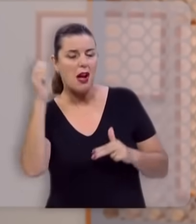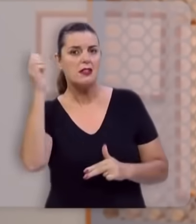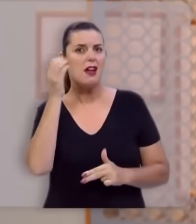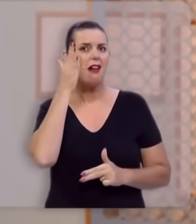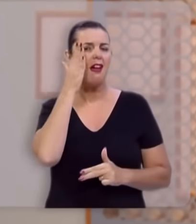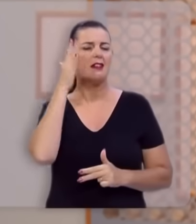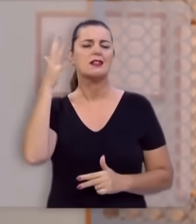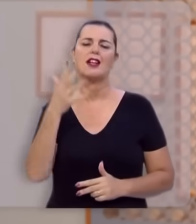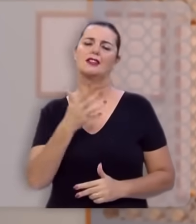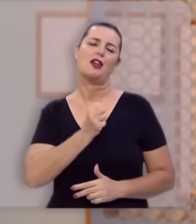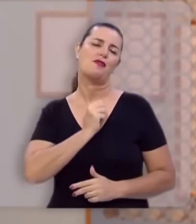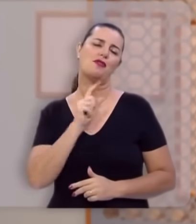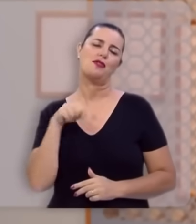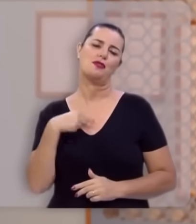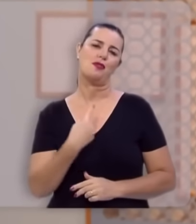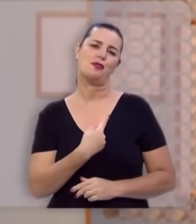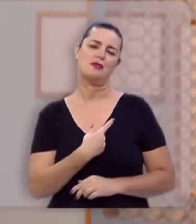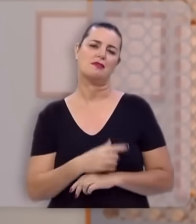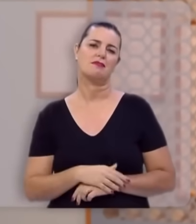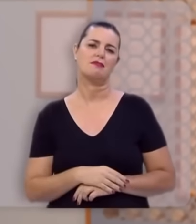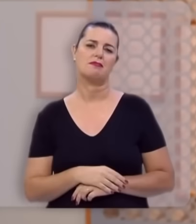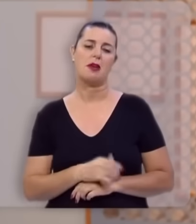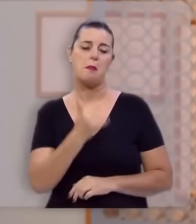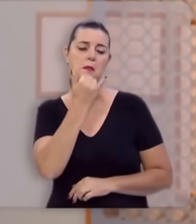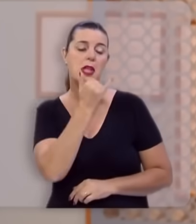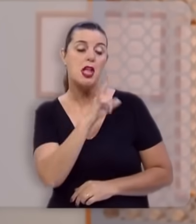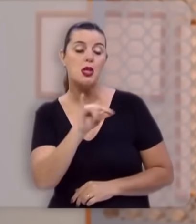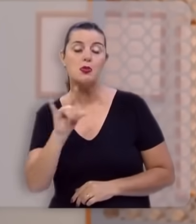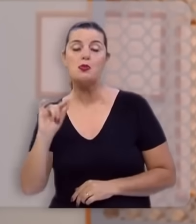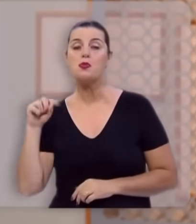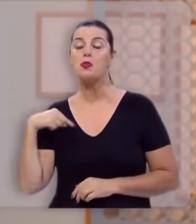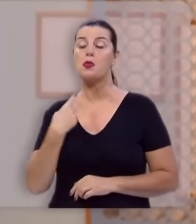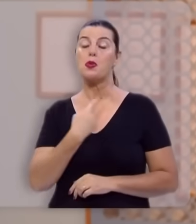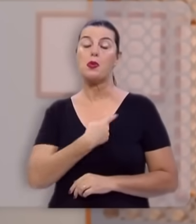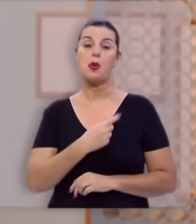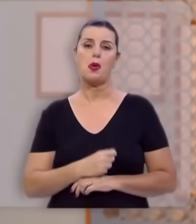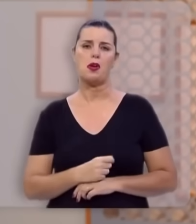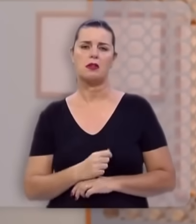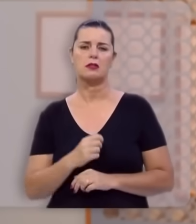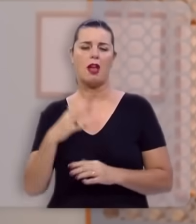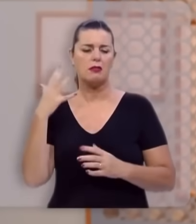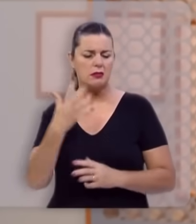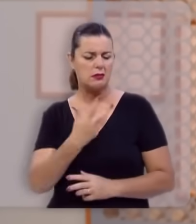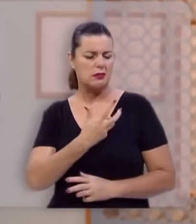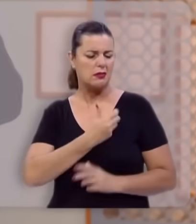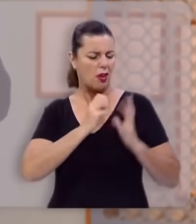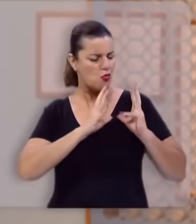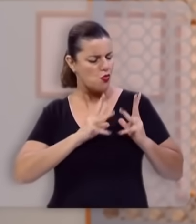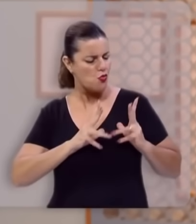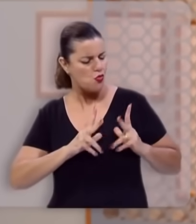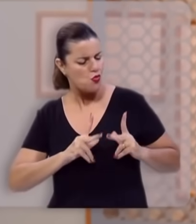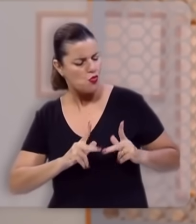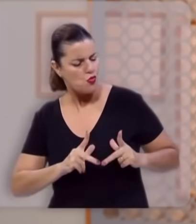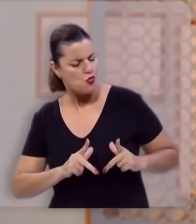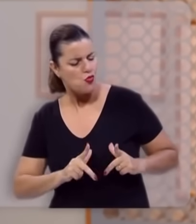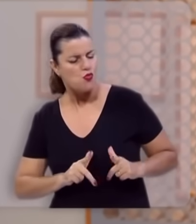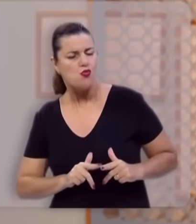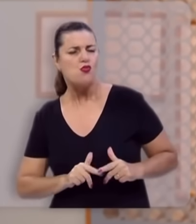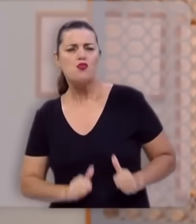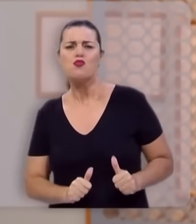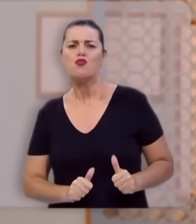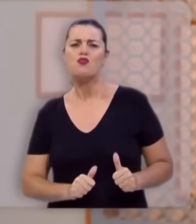nos salvou, nos perdoou, nos perdoou, redimiu, nos limpou,